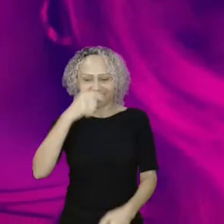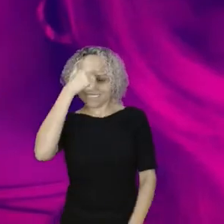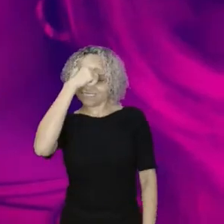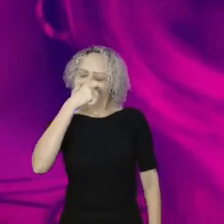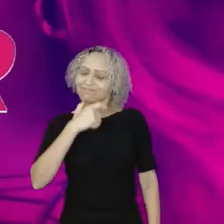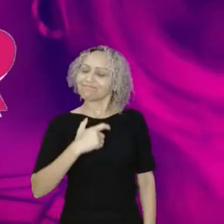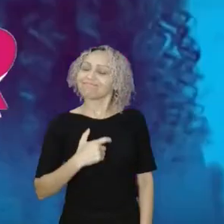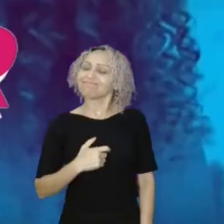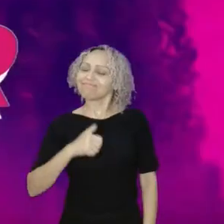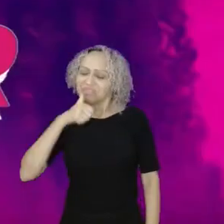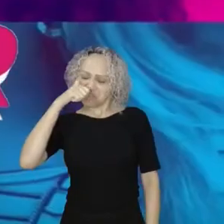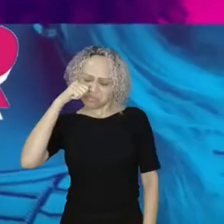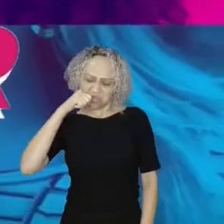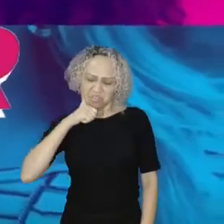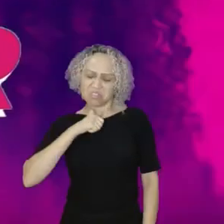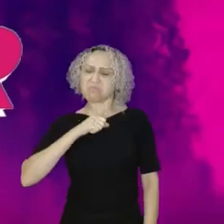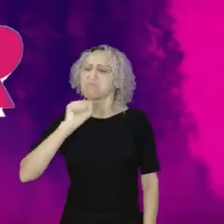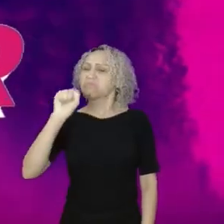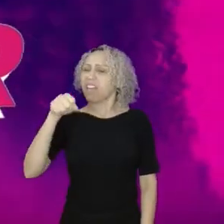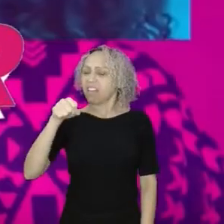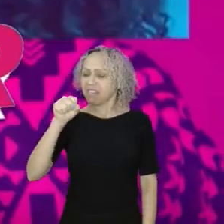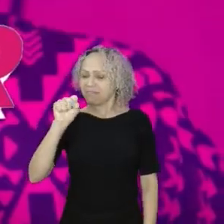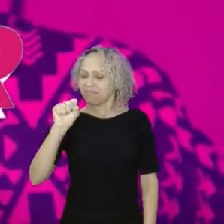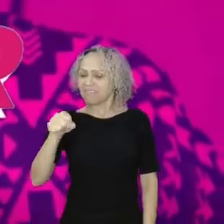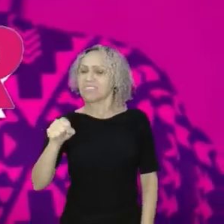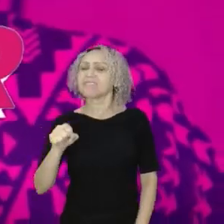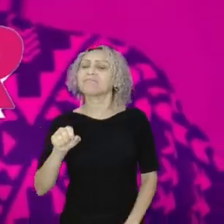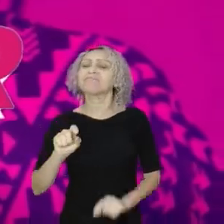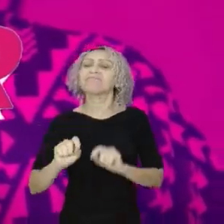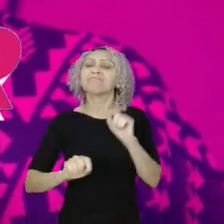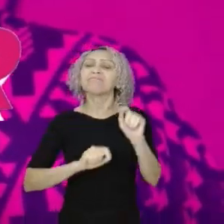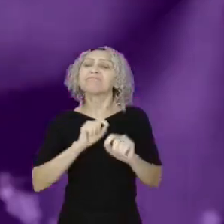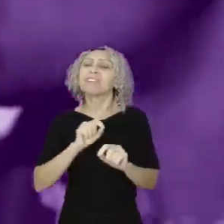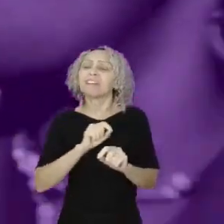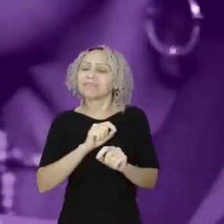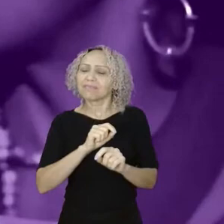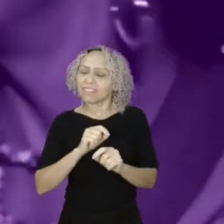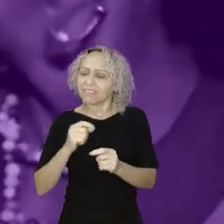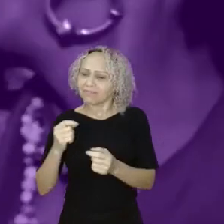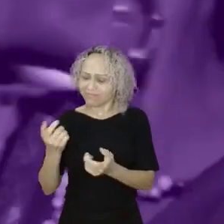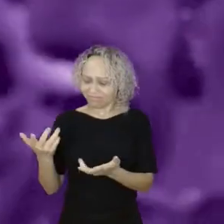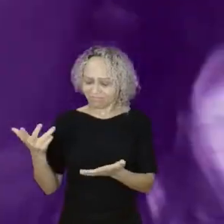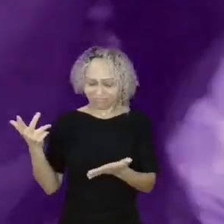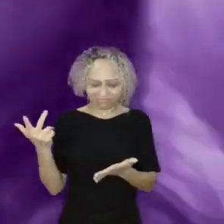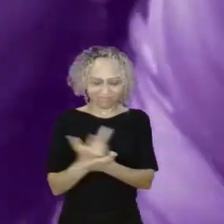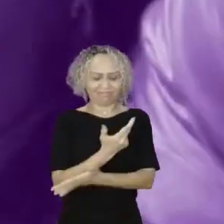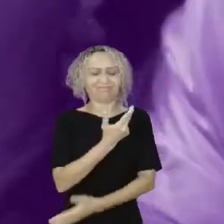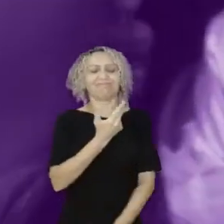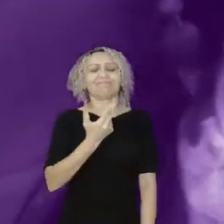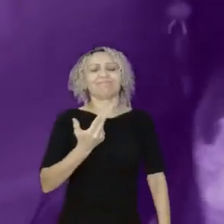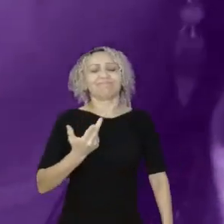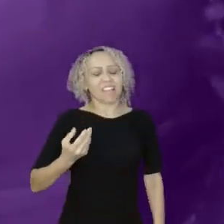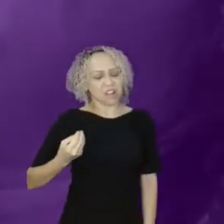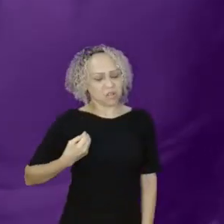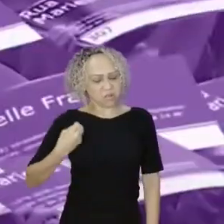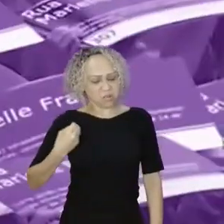Porque eu sou mulher pra fazer